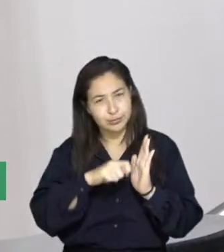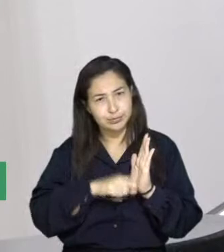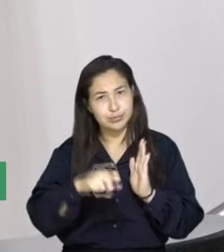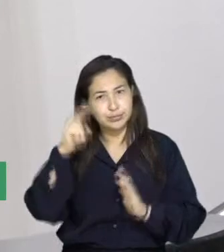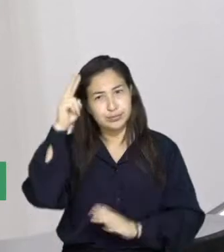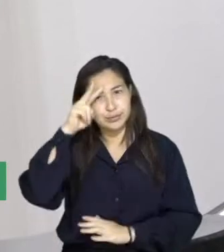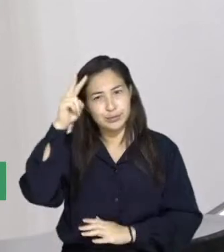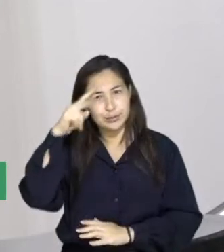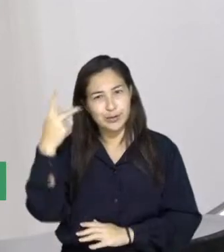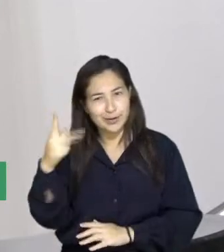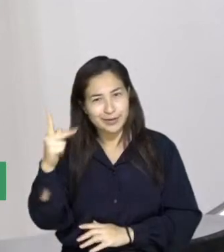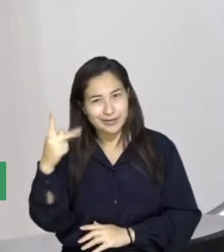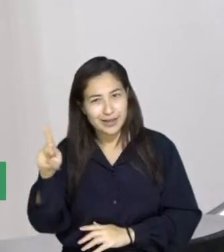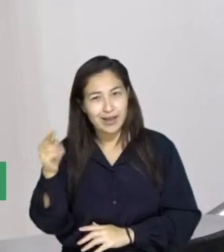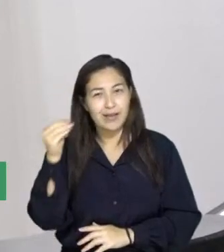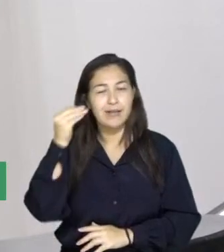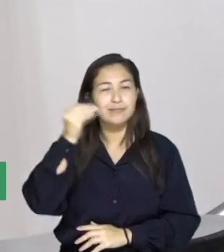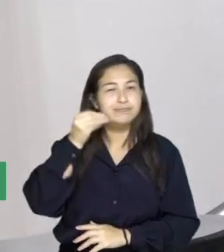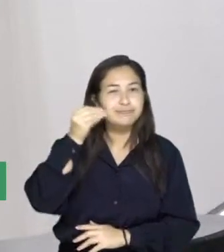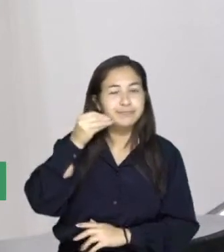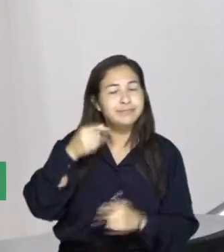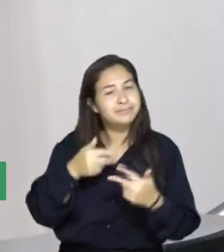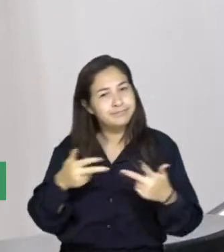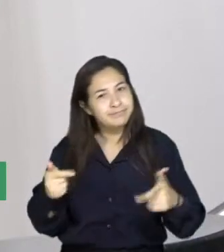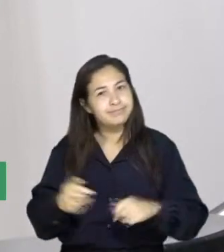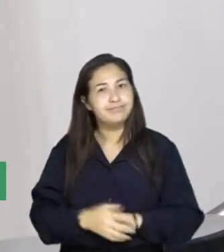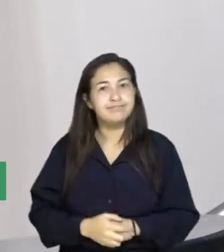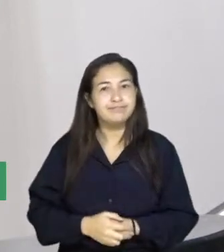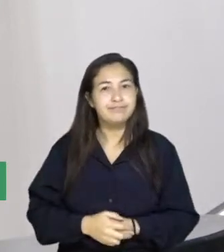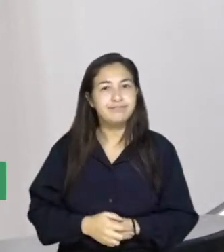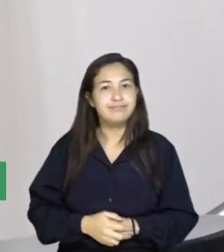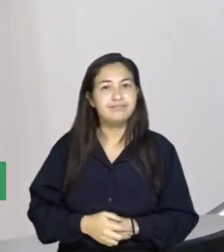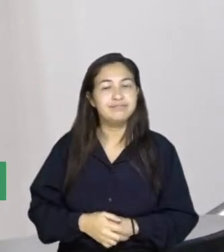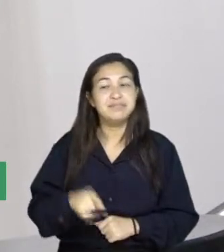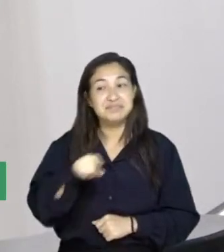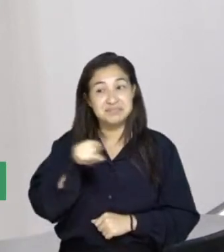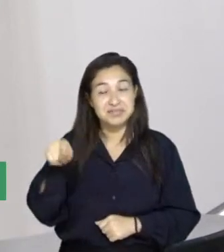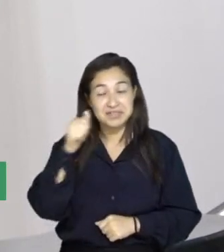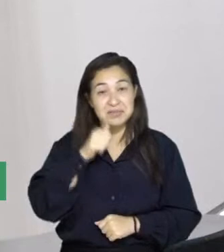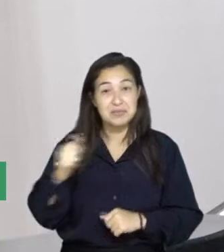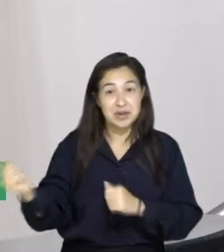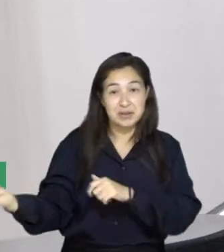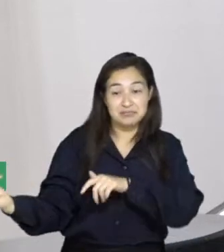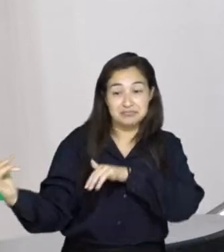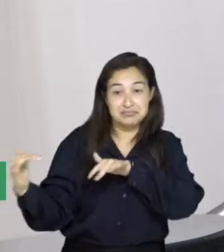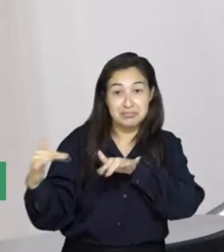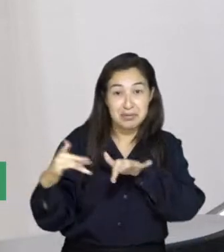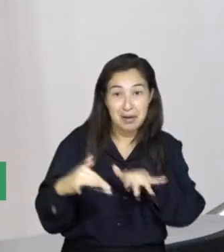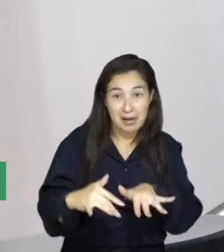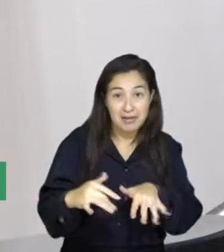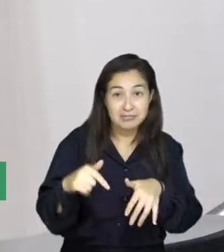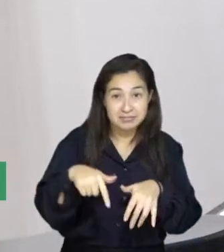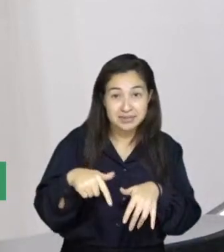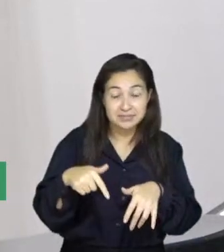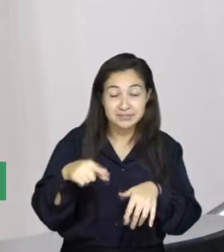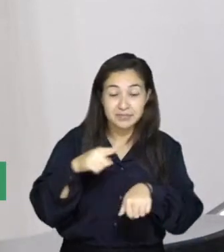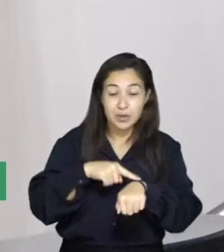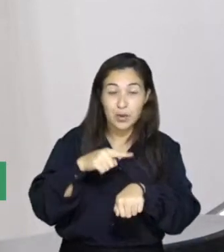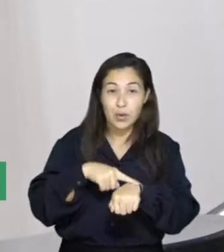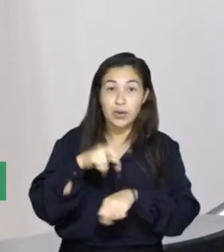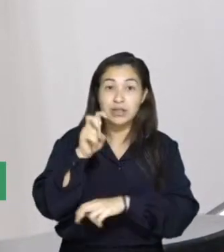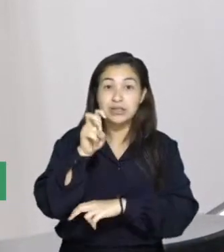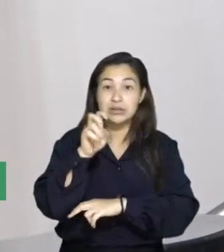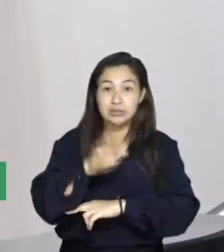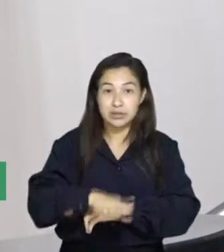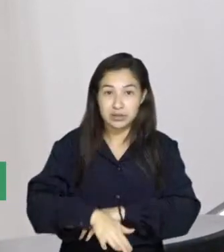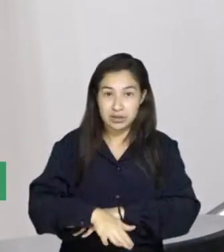experiências. E hoje nós teremos a honra de recebê-las, reforçando aos deputados às cinco horas, no hall de